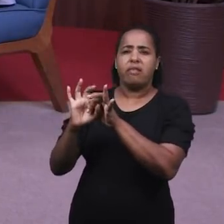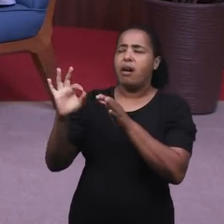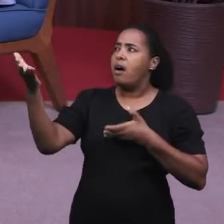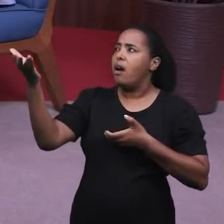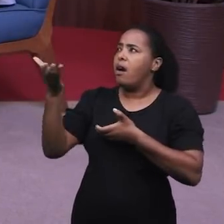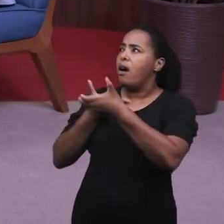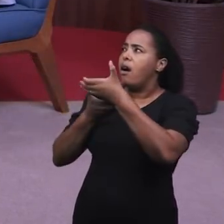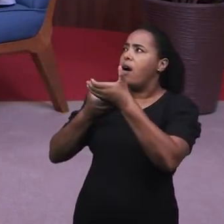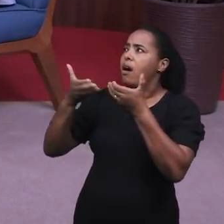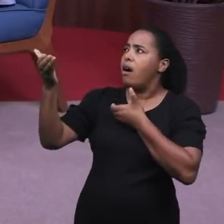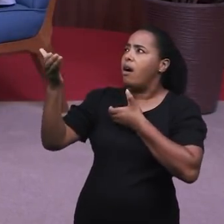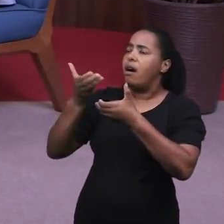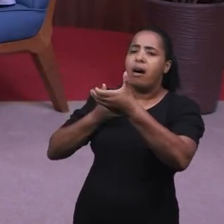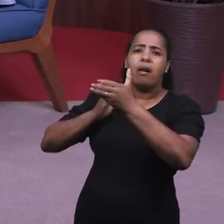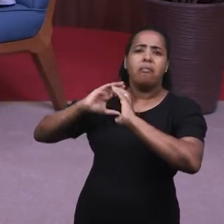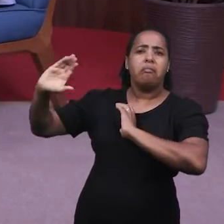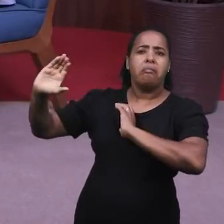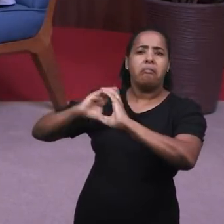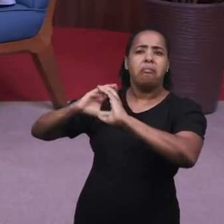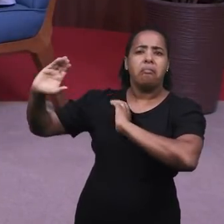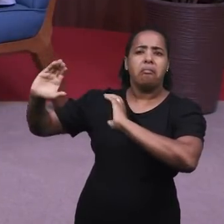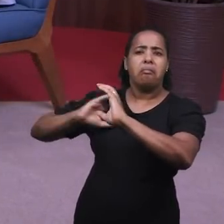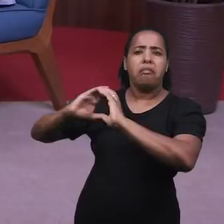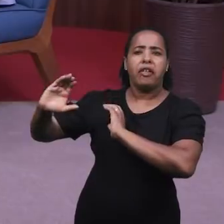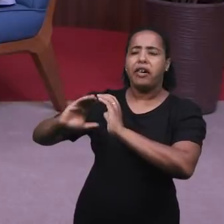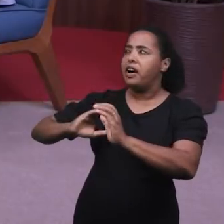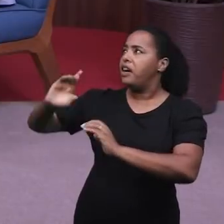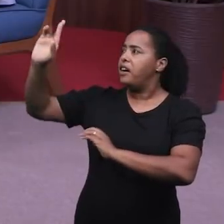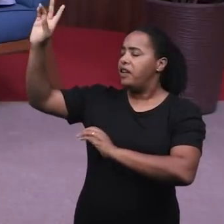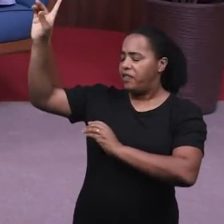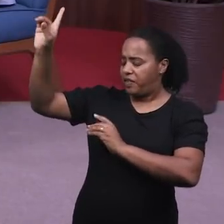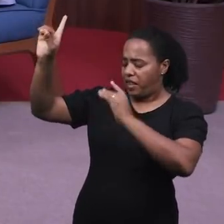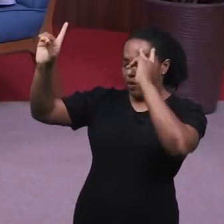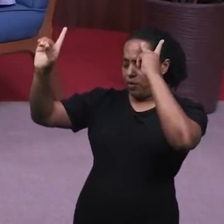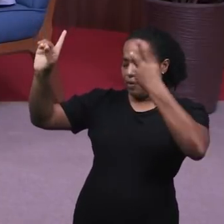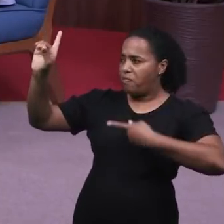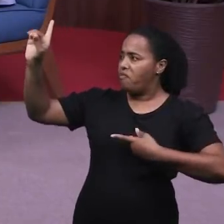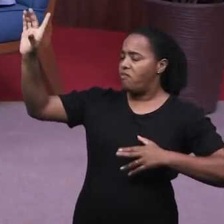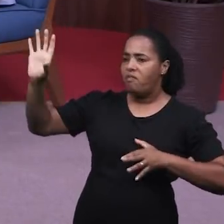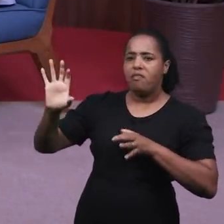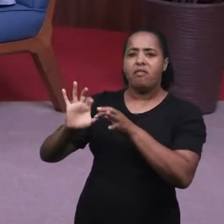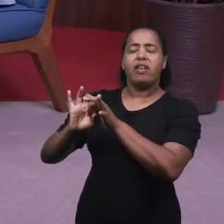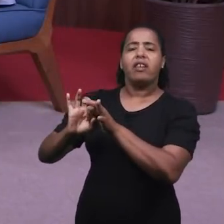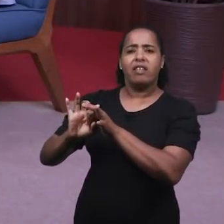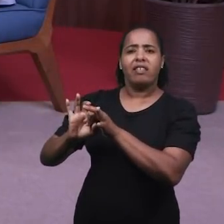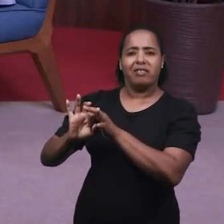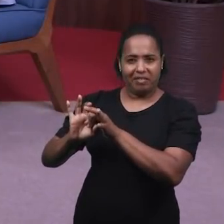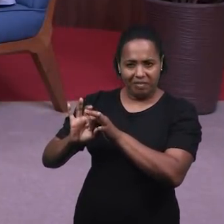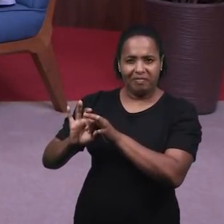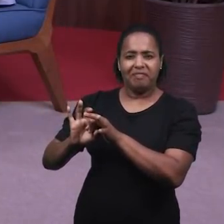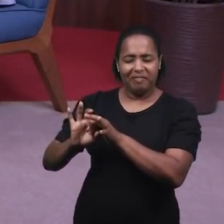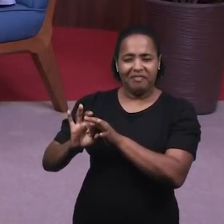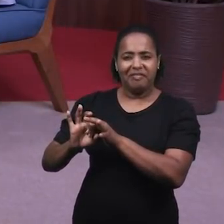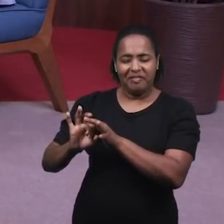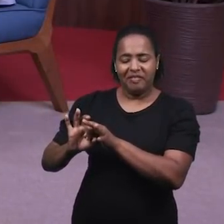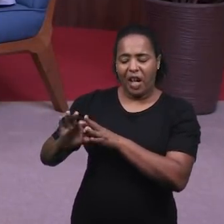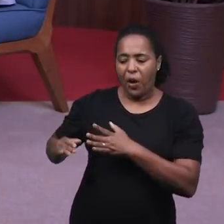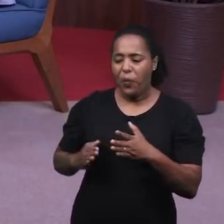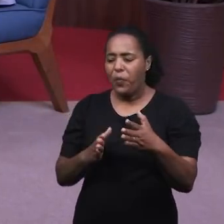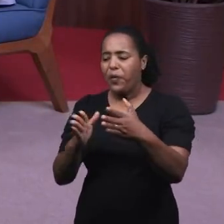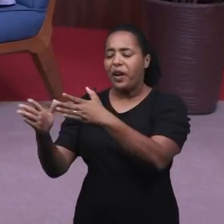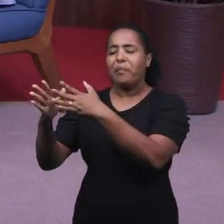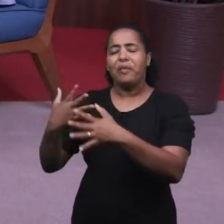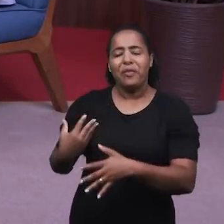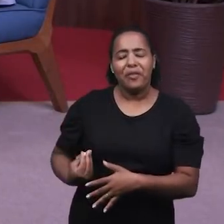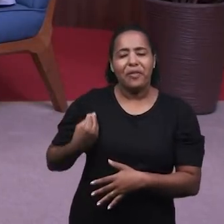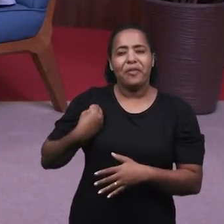de comunicação do homem com Deus, aberto para o homem esse novo e vivo